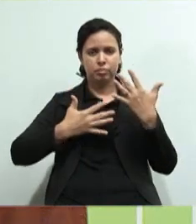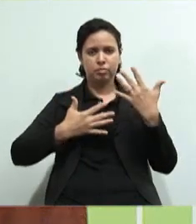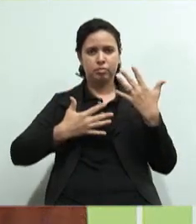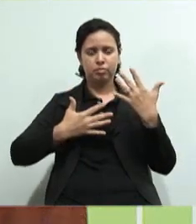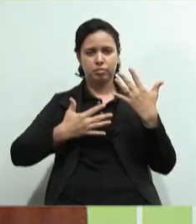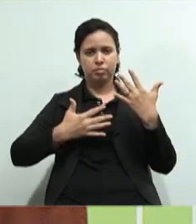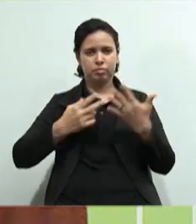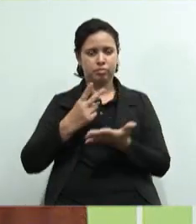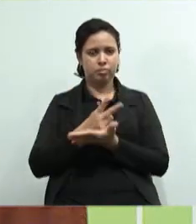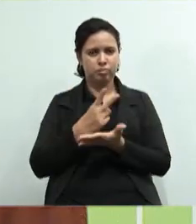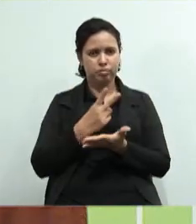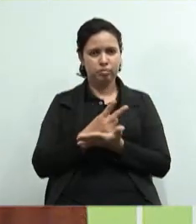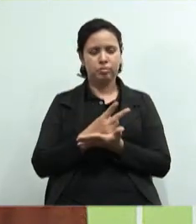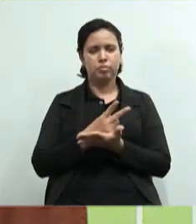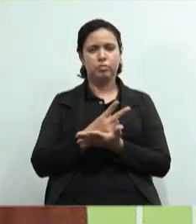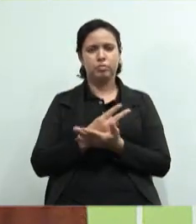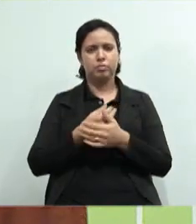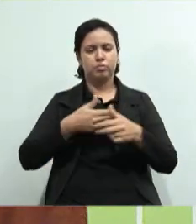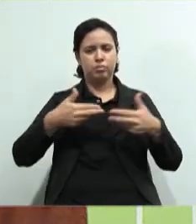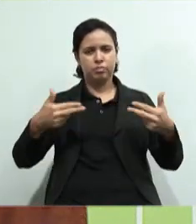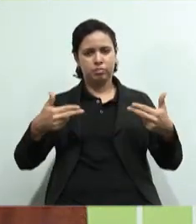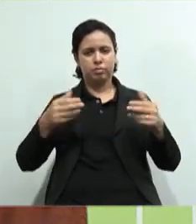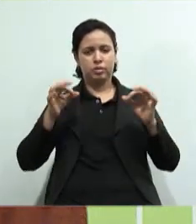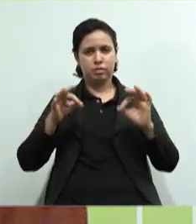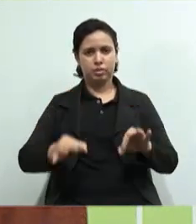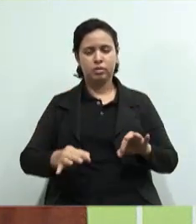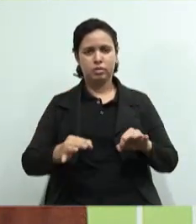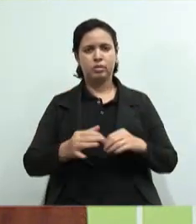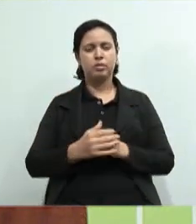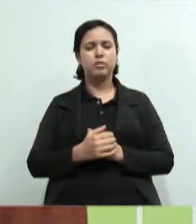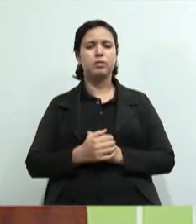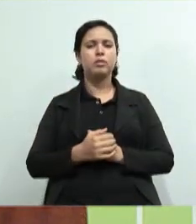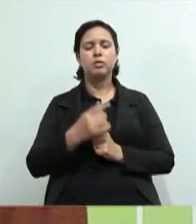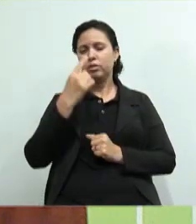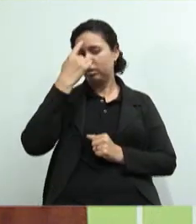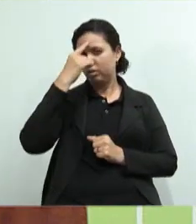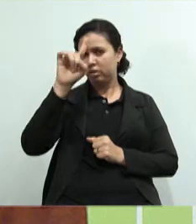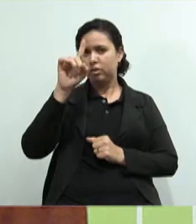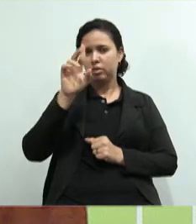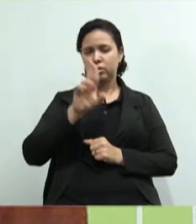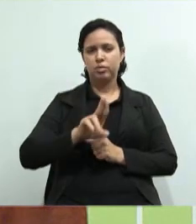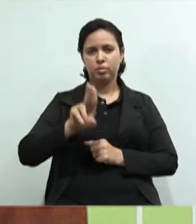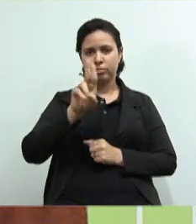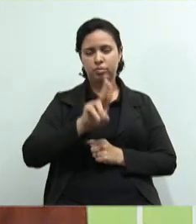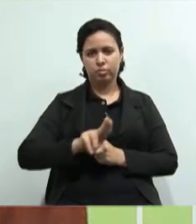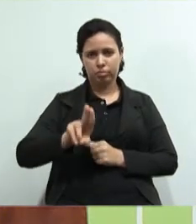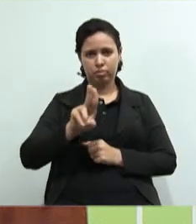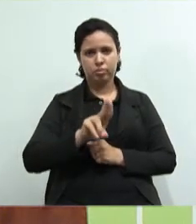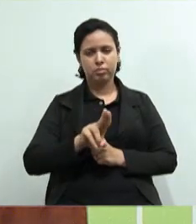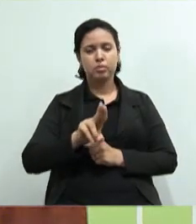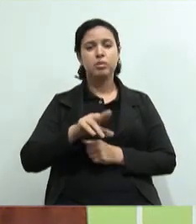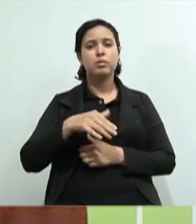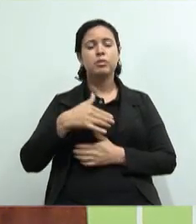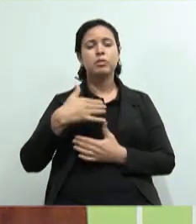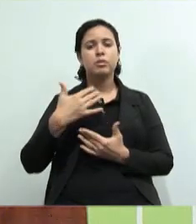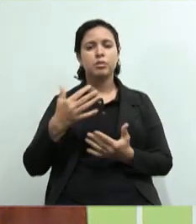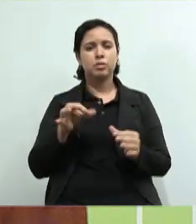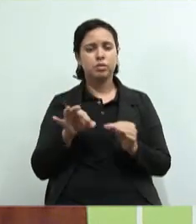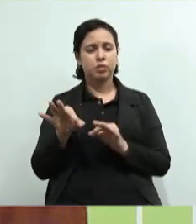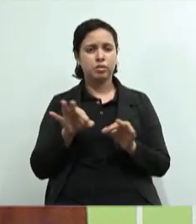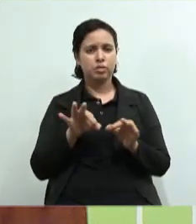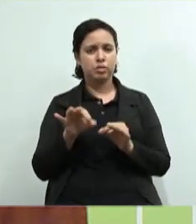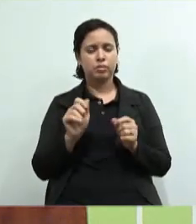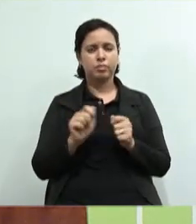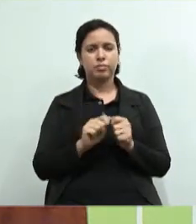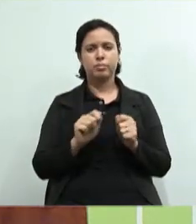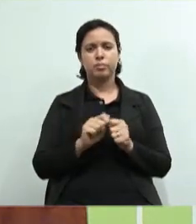tumultuado, cheio de coisa, certo? Essa é a ideia do ser útil. Então, literalmente, as organizações